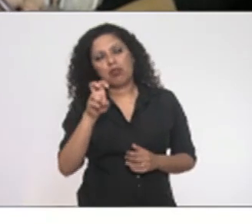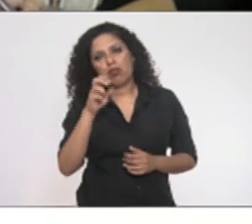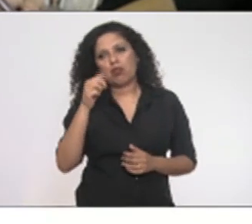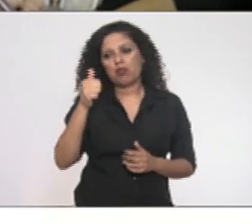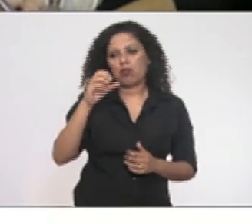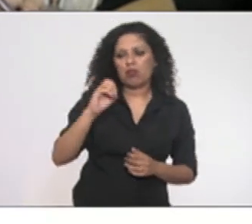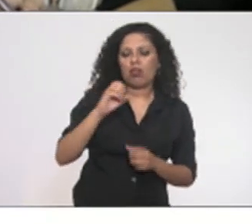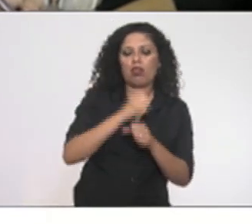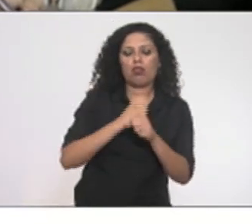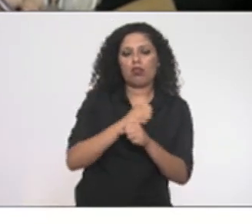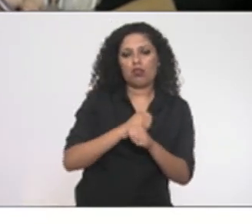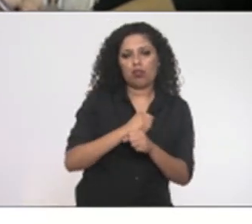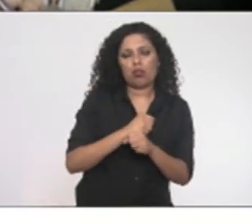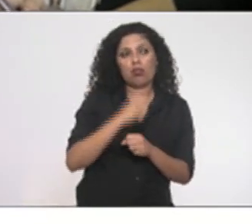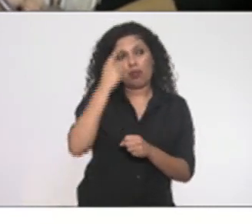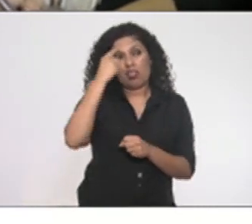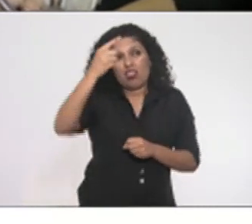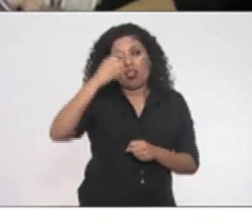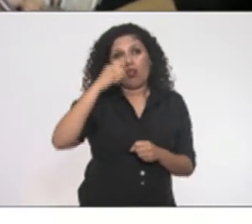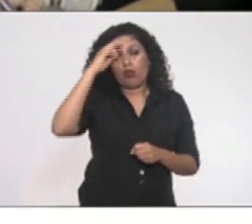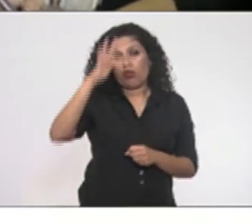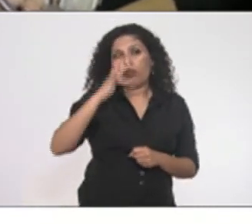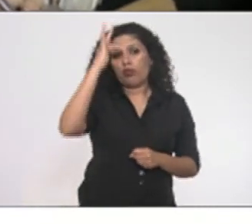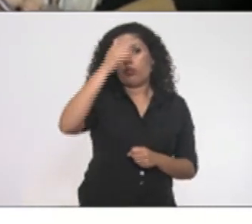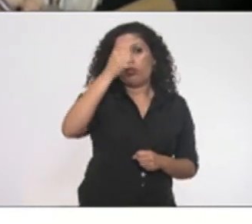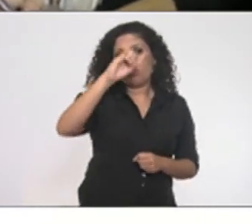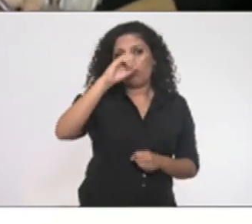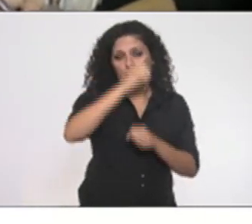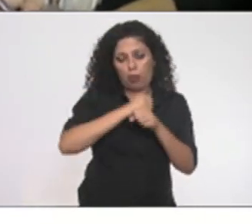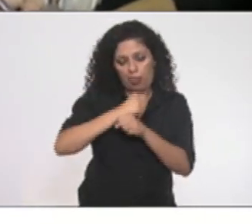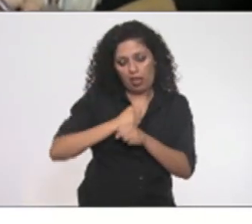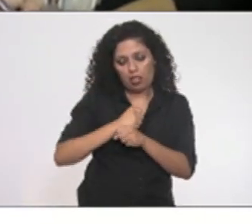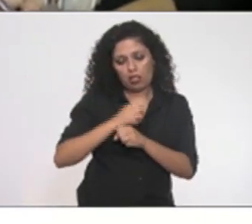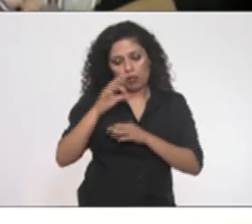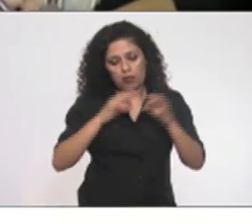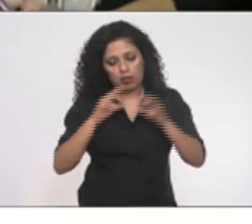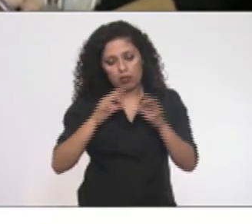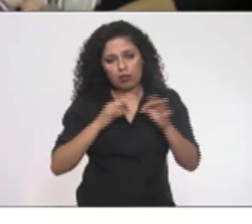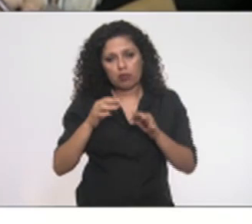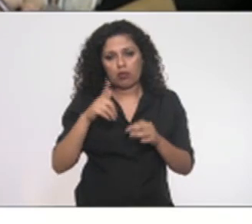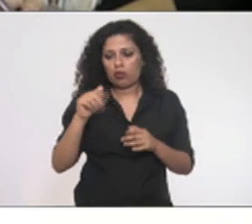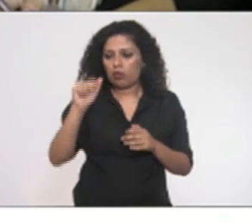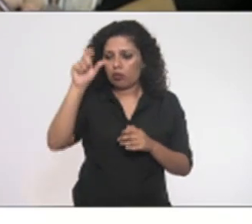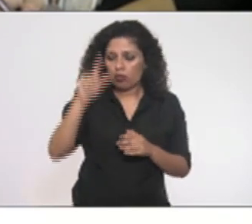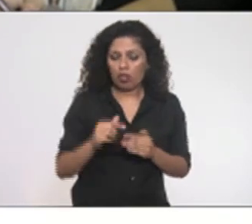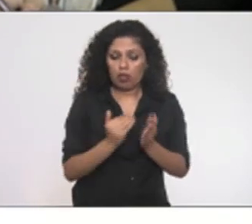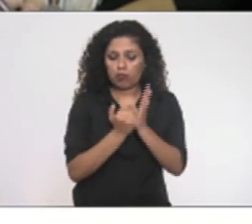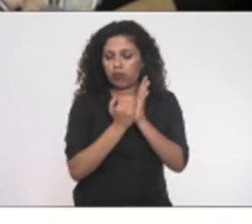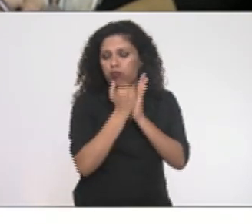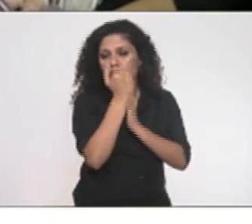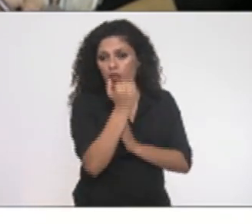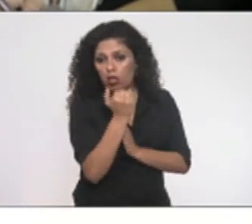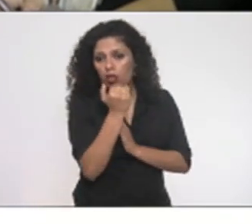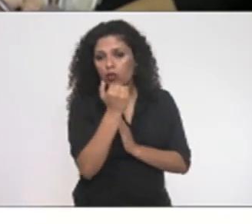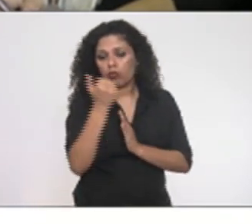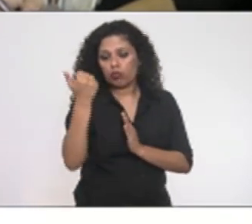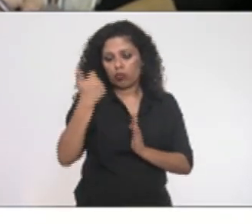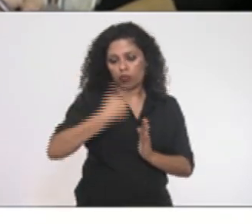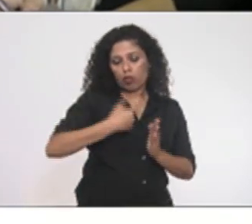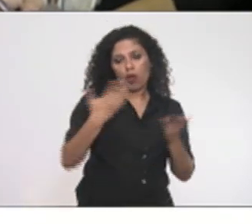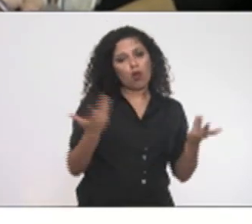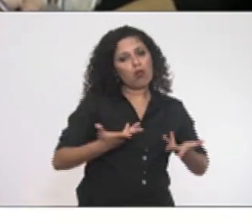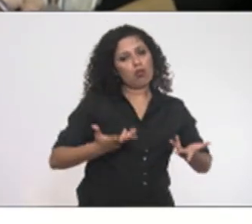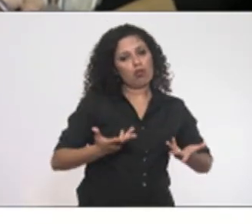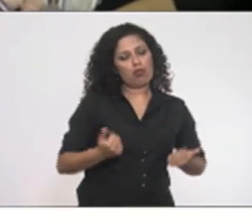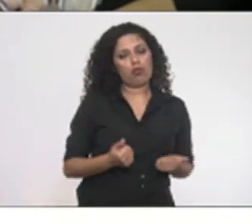gente tem hoje. Se a gente for para 10 anos, a produção é bem maior do que a produção. A expectativa de produção é muito maior que a de hoje. O grande desafio, como eu